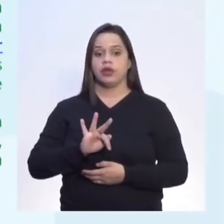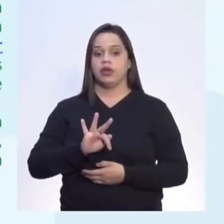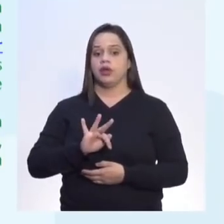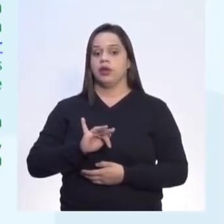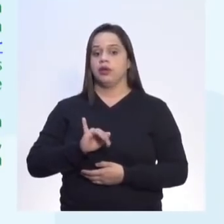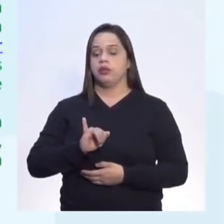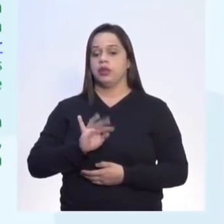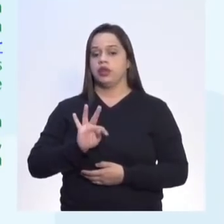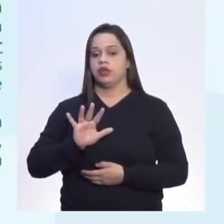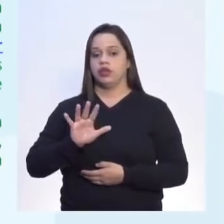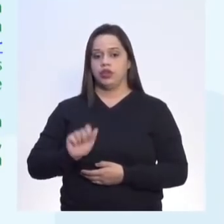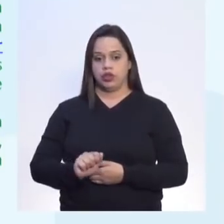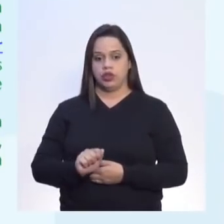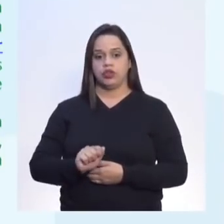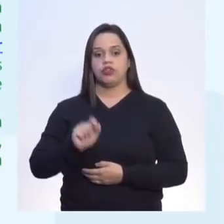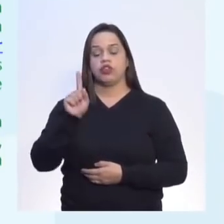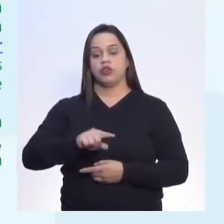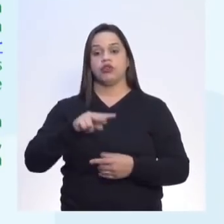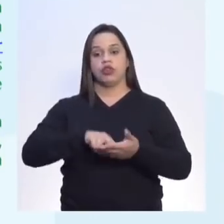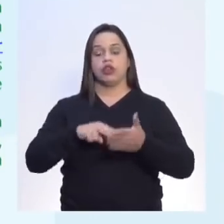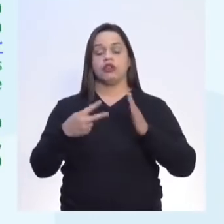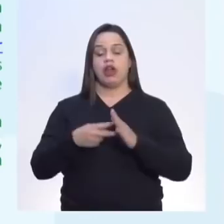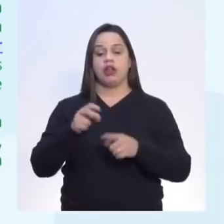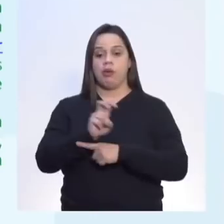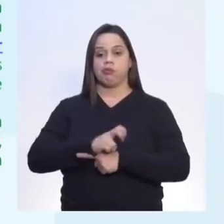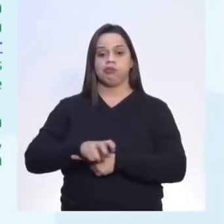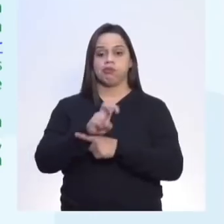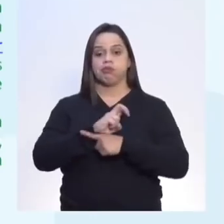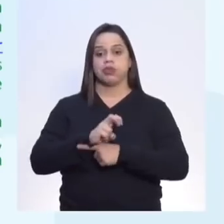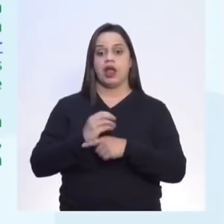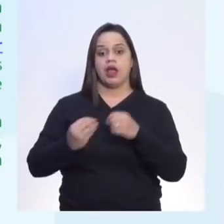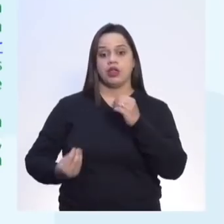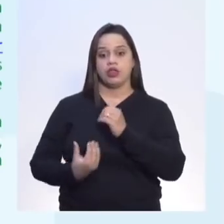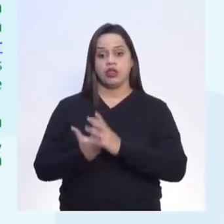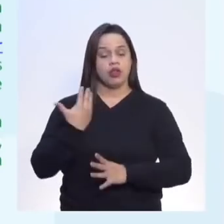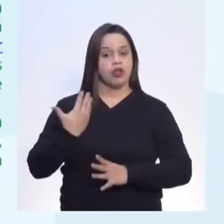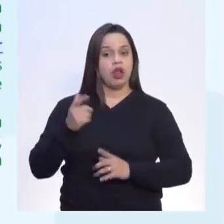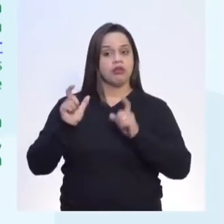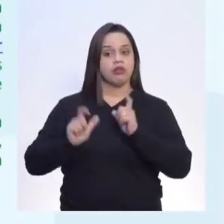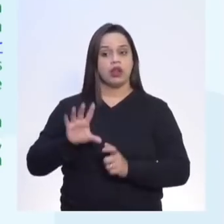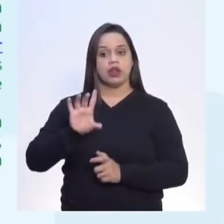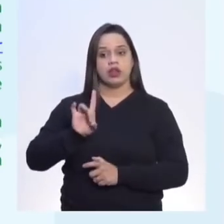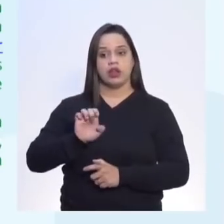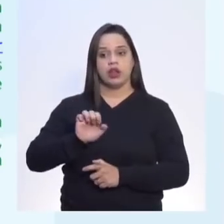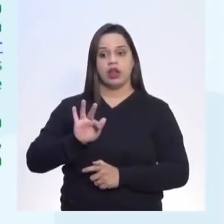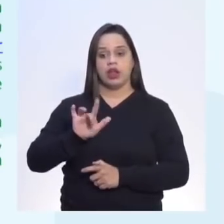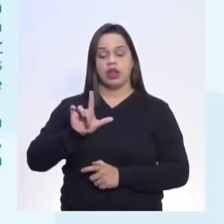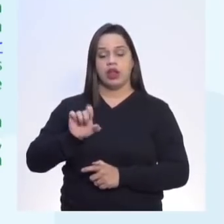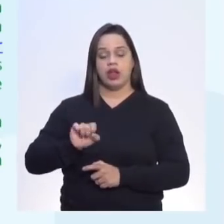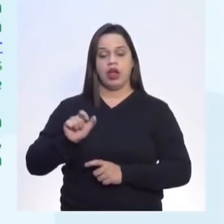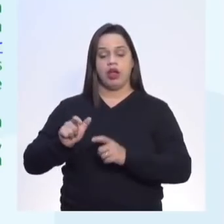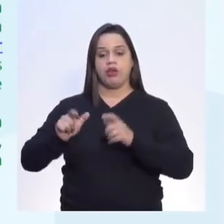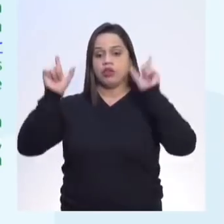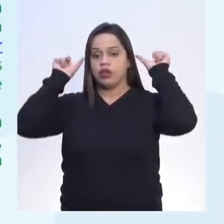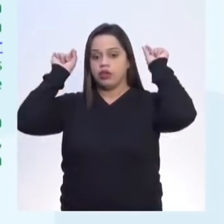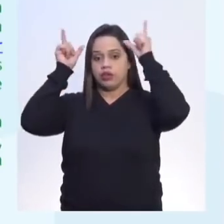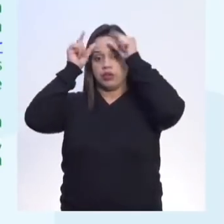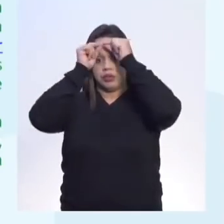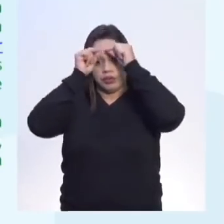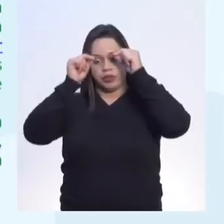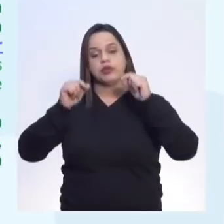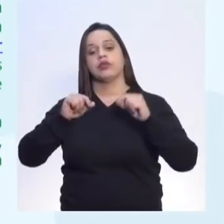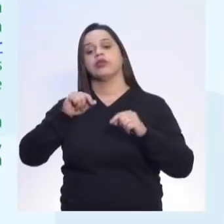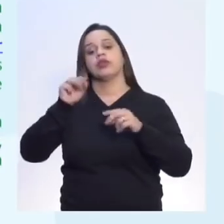tem esse som, cujo significado é serpente, é original de Delfos na mitologia. Os gregos derivavam este topônimo de